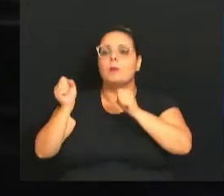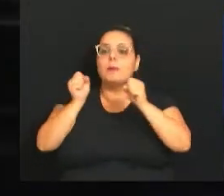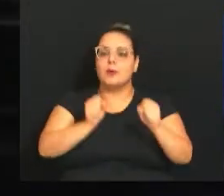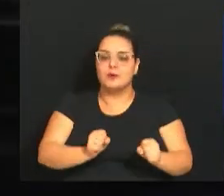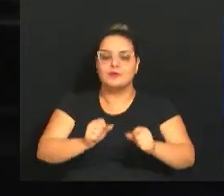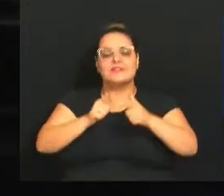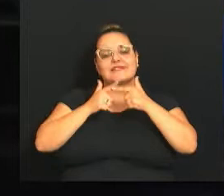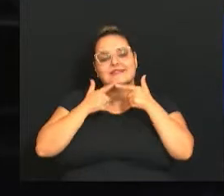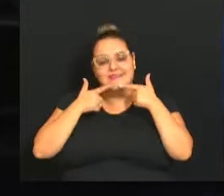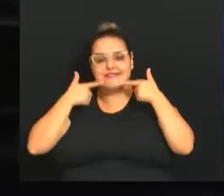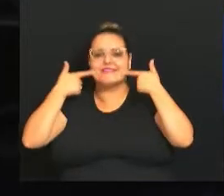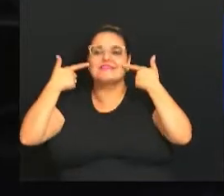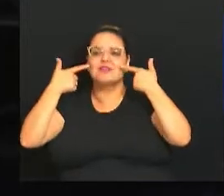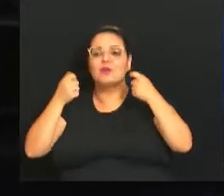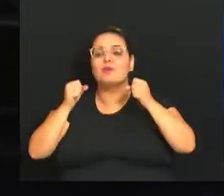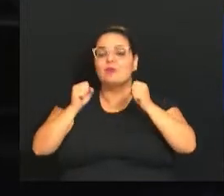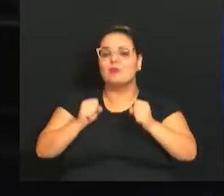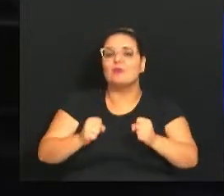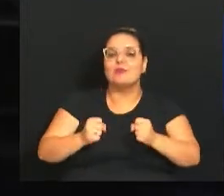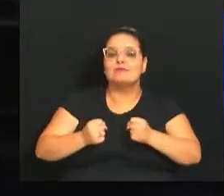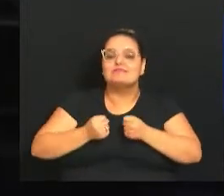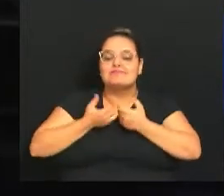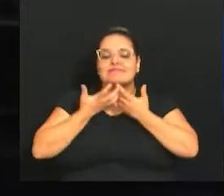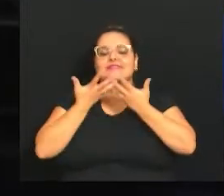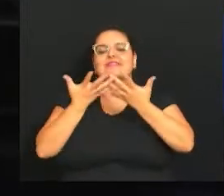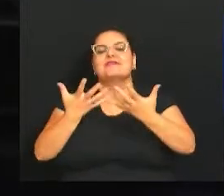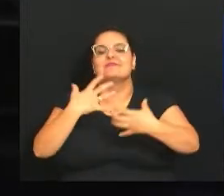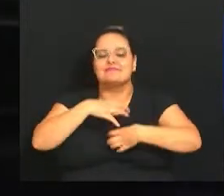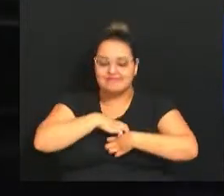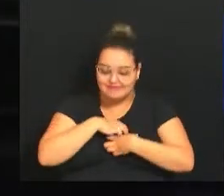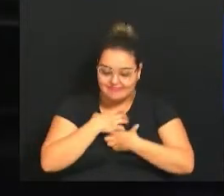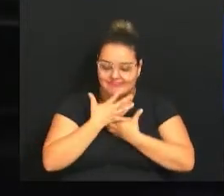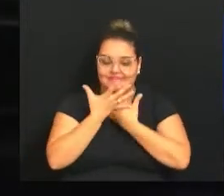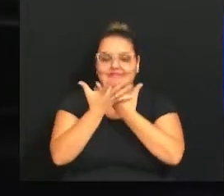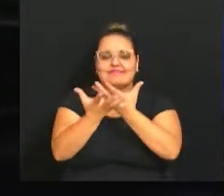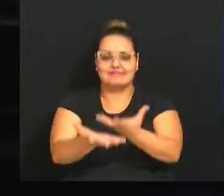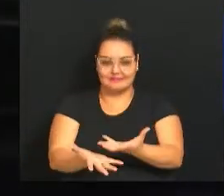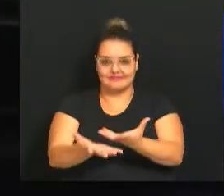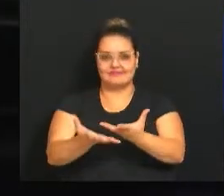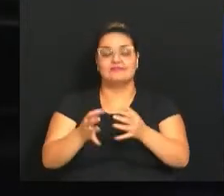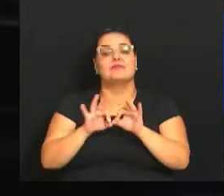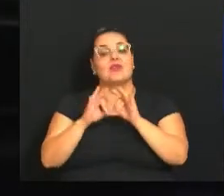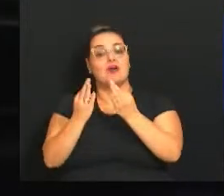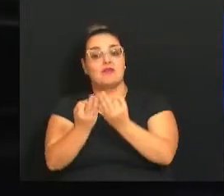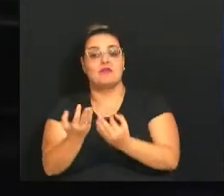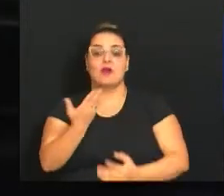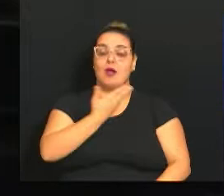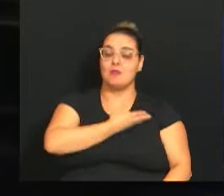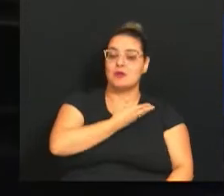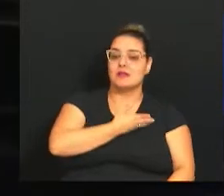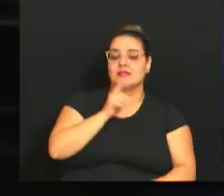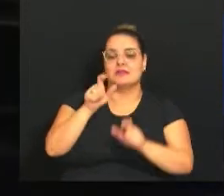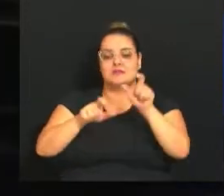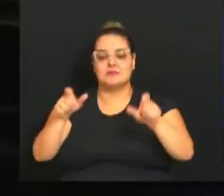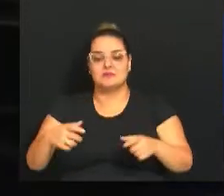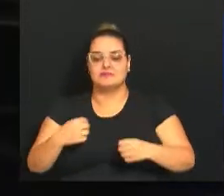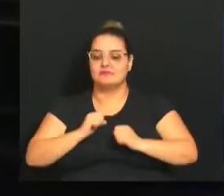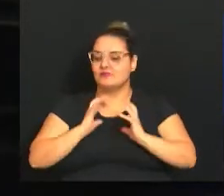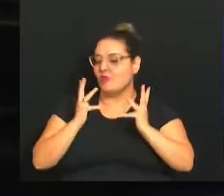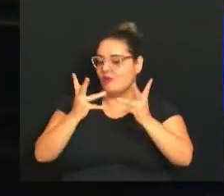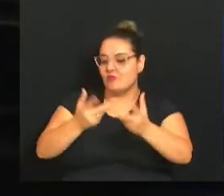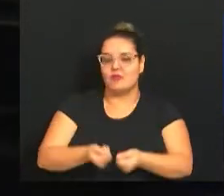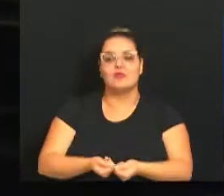sorrir, podemos voltar a expressar o nosso sentimento em relação à nossa família, aos nossos amigos, às pessoas de forma geral, depois